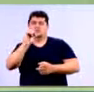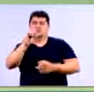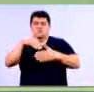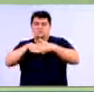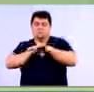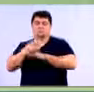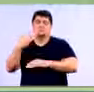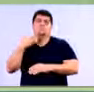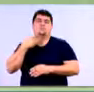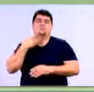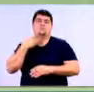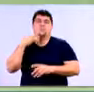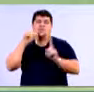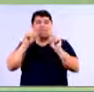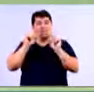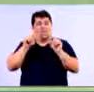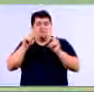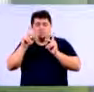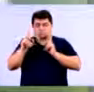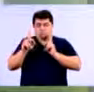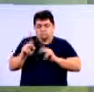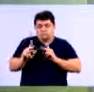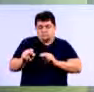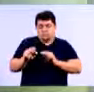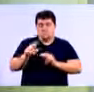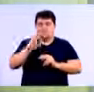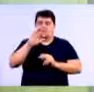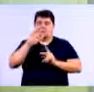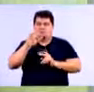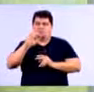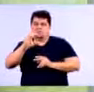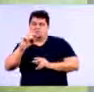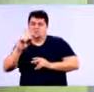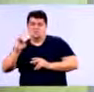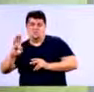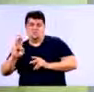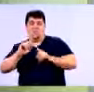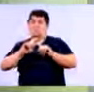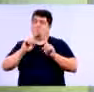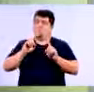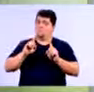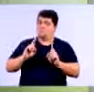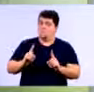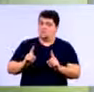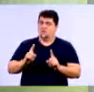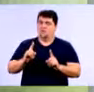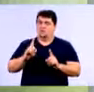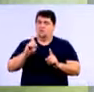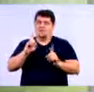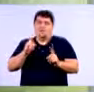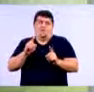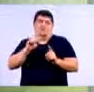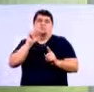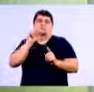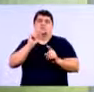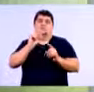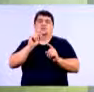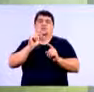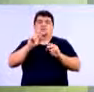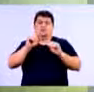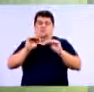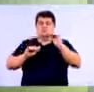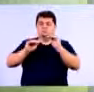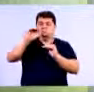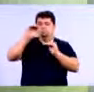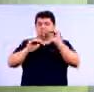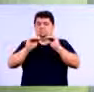professor? Então, o RDB também ele tem a mesma prática do CDB, né? Só que essa prática significa que há uma oscilação